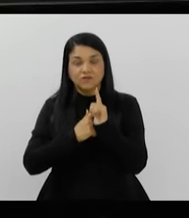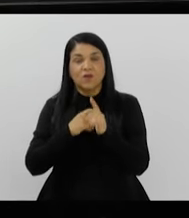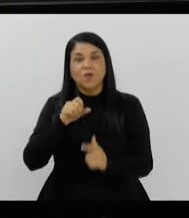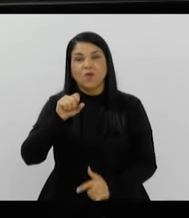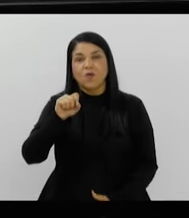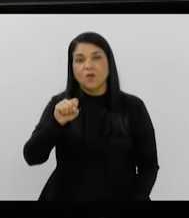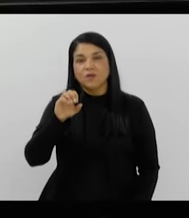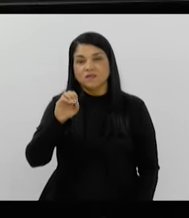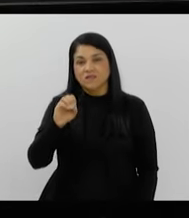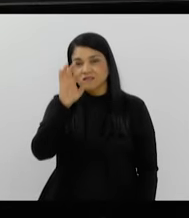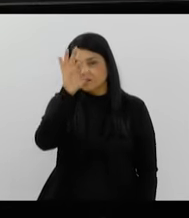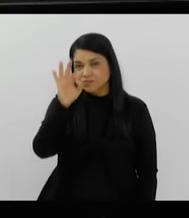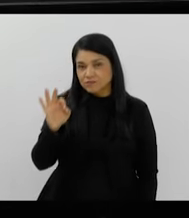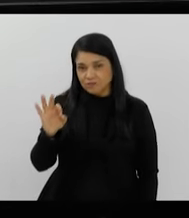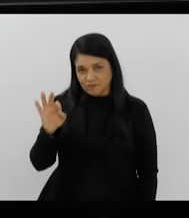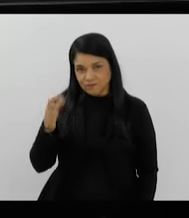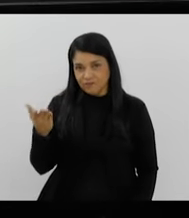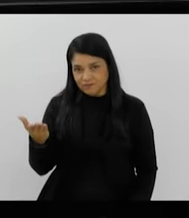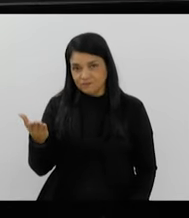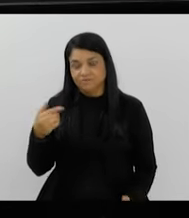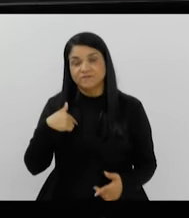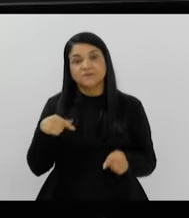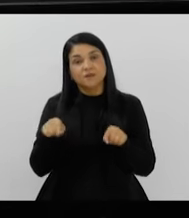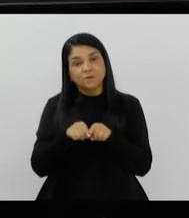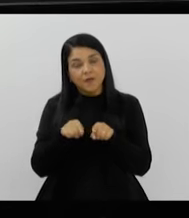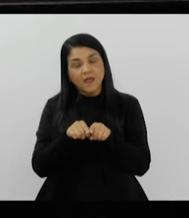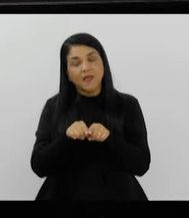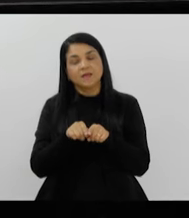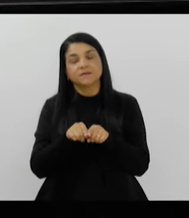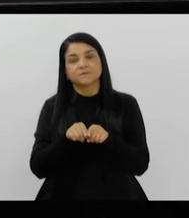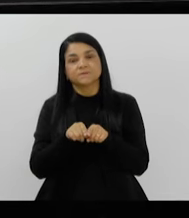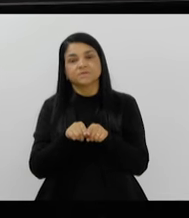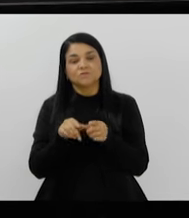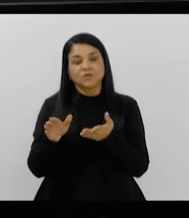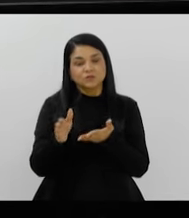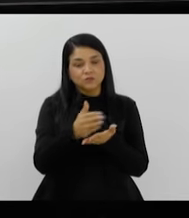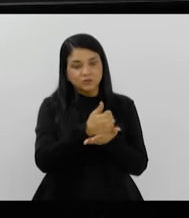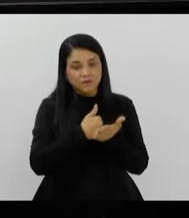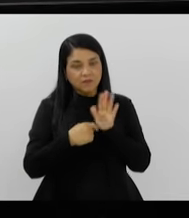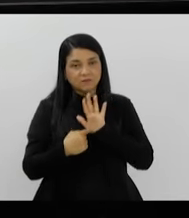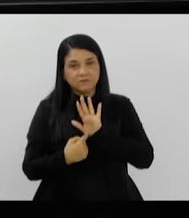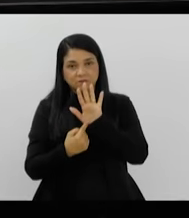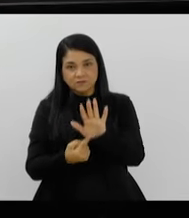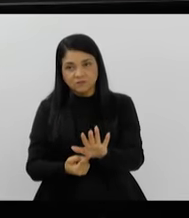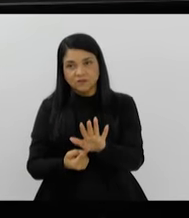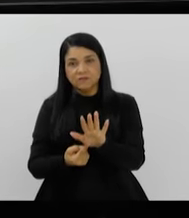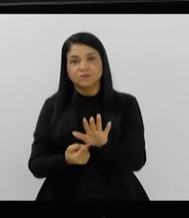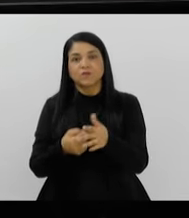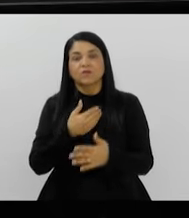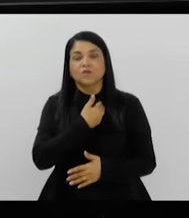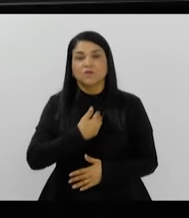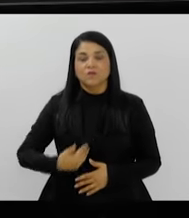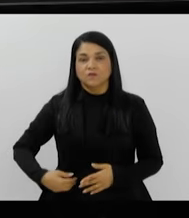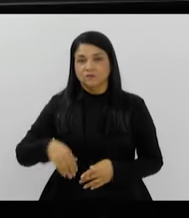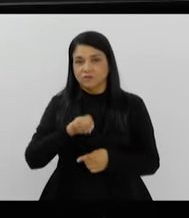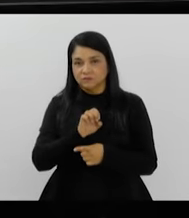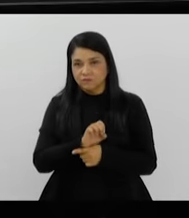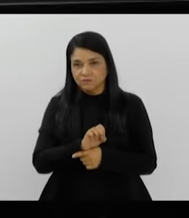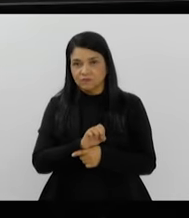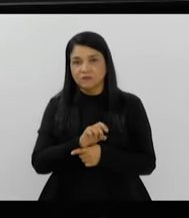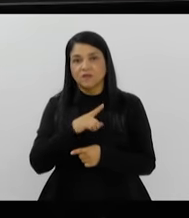80% desse déficit. De acordo também com os dados apresentados pelo governo do Estado,